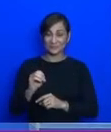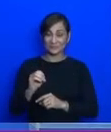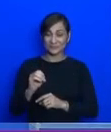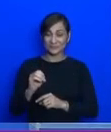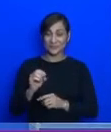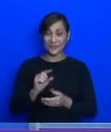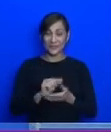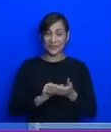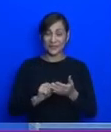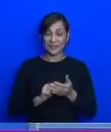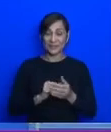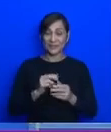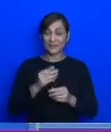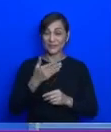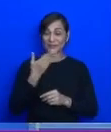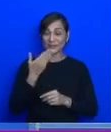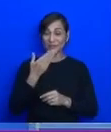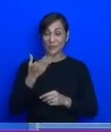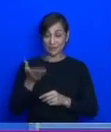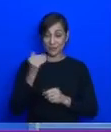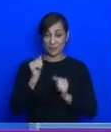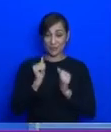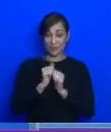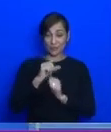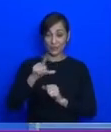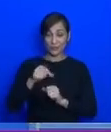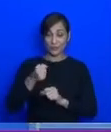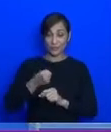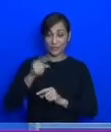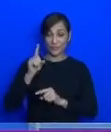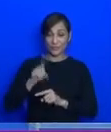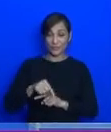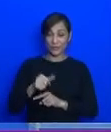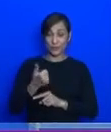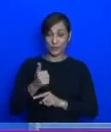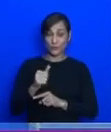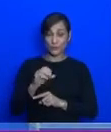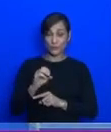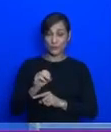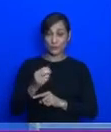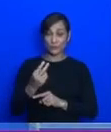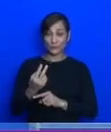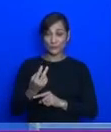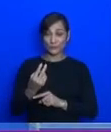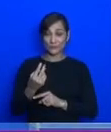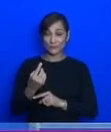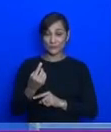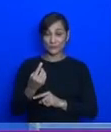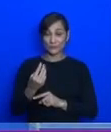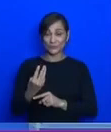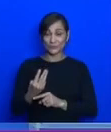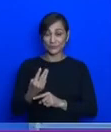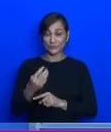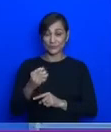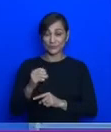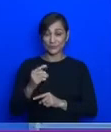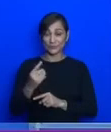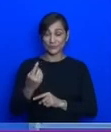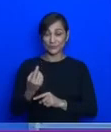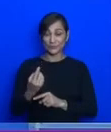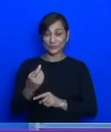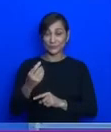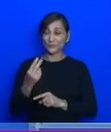2.760 da Loto Fácil. Confira comigo, os números sorteados foram 11, 02, 13,